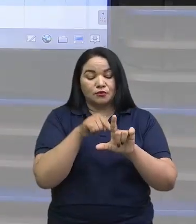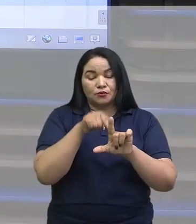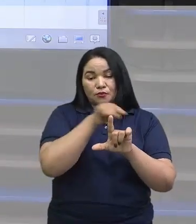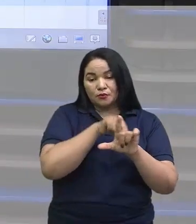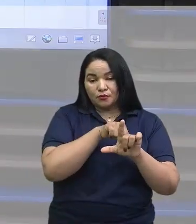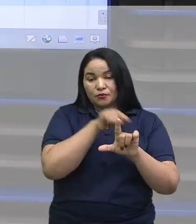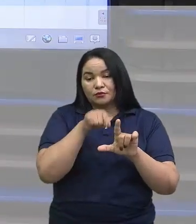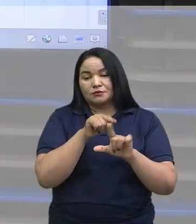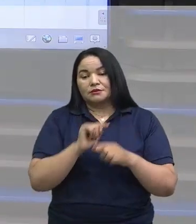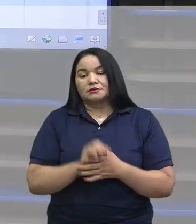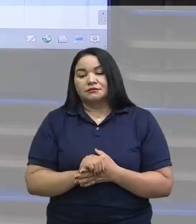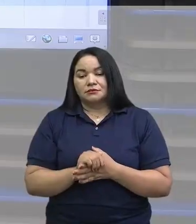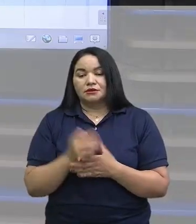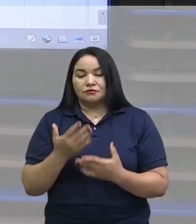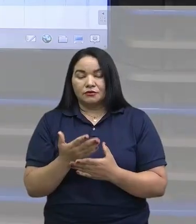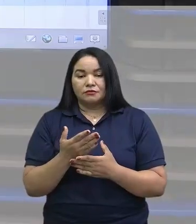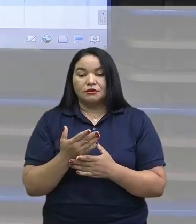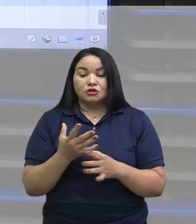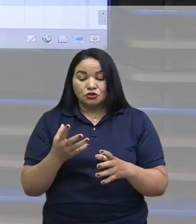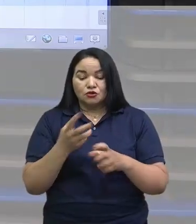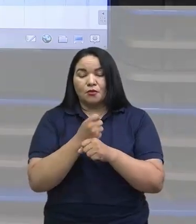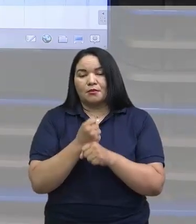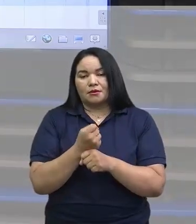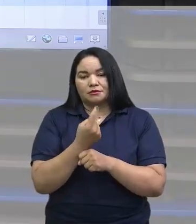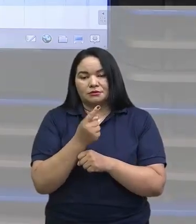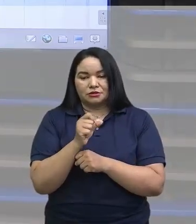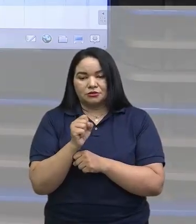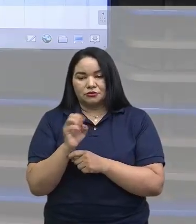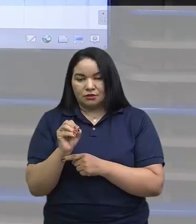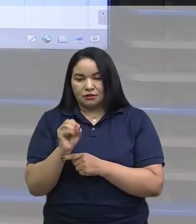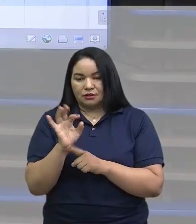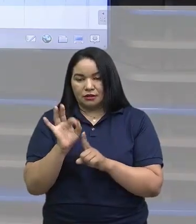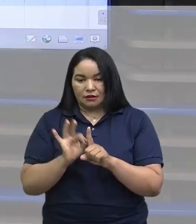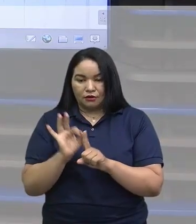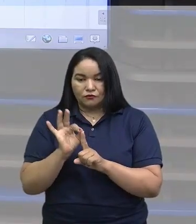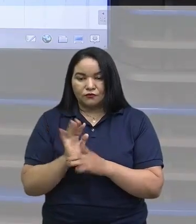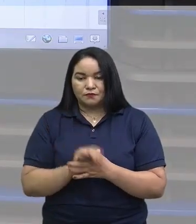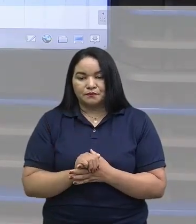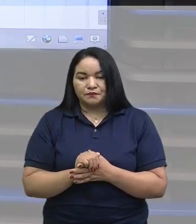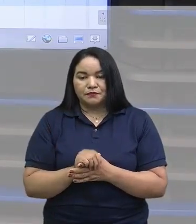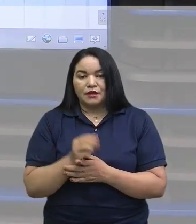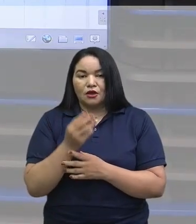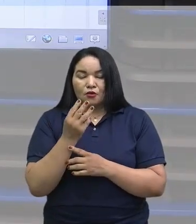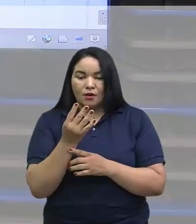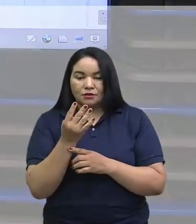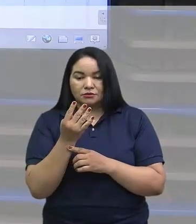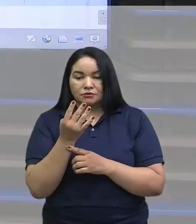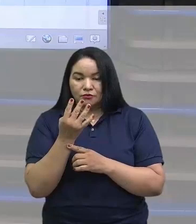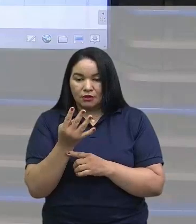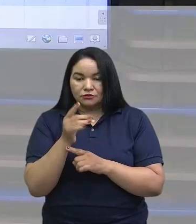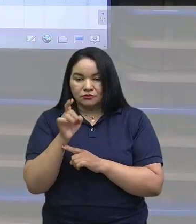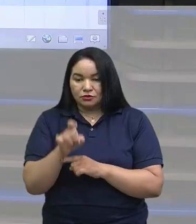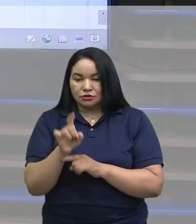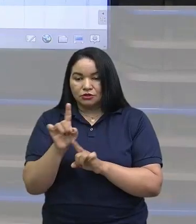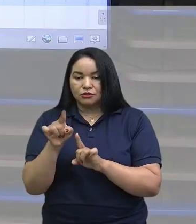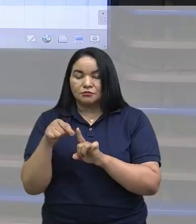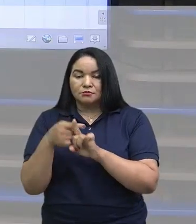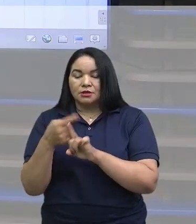ter 180 graus, concorda? Então, claro, se nós somarmos 4x mais 3